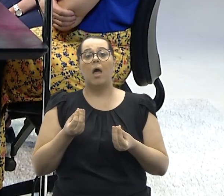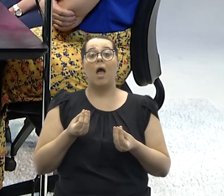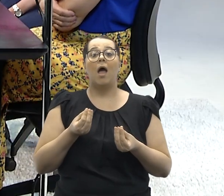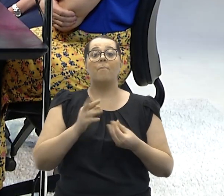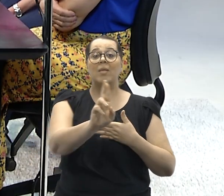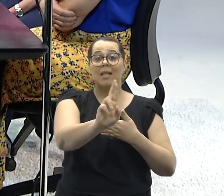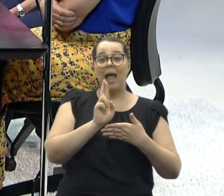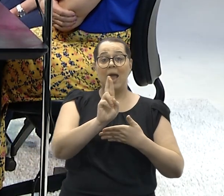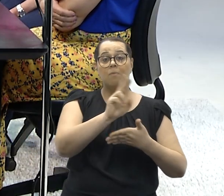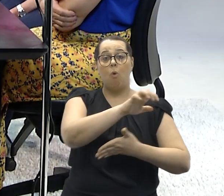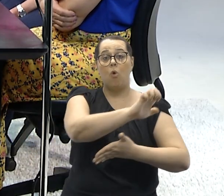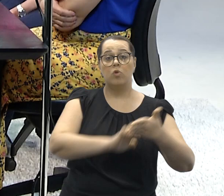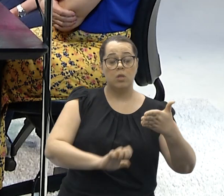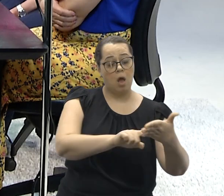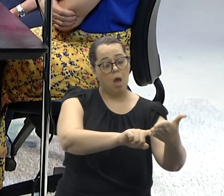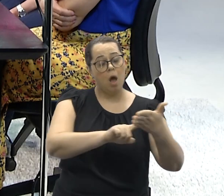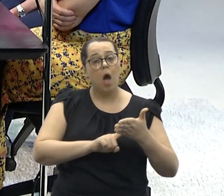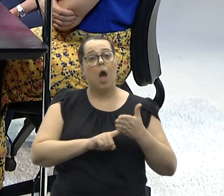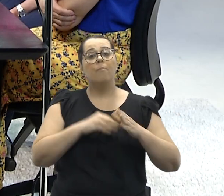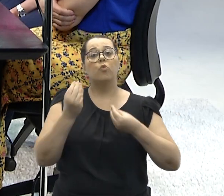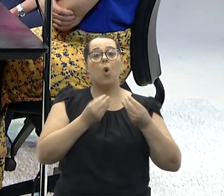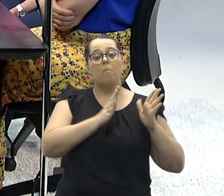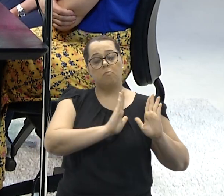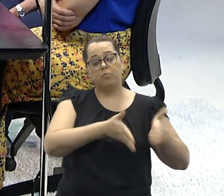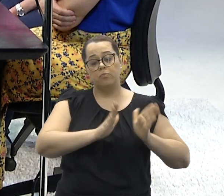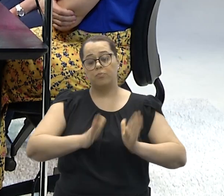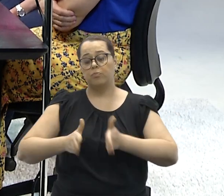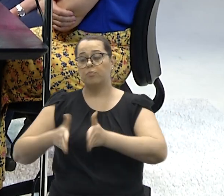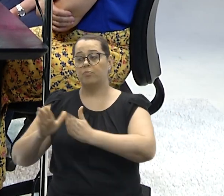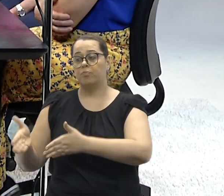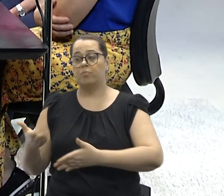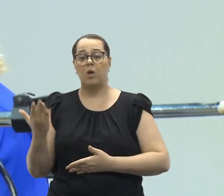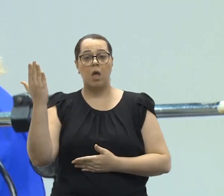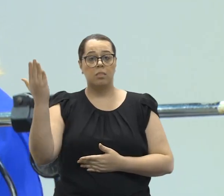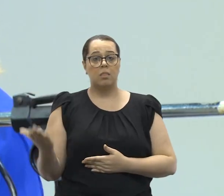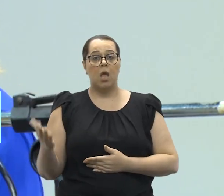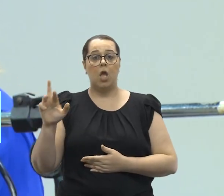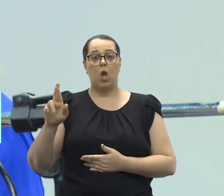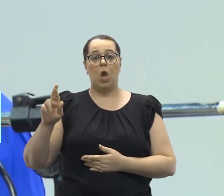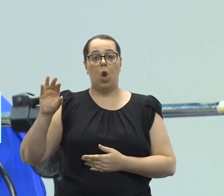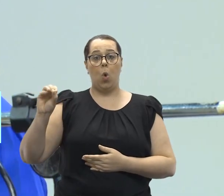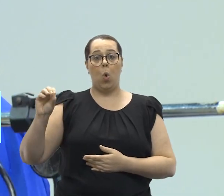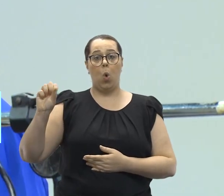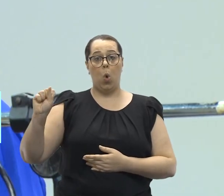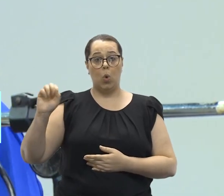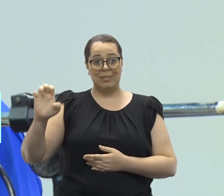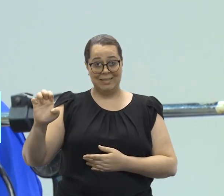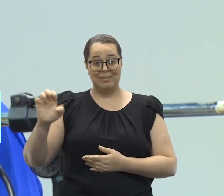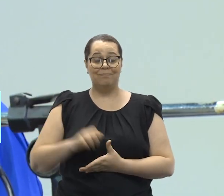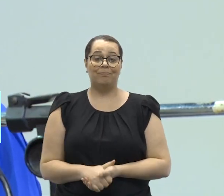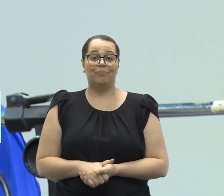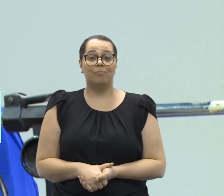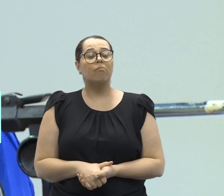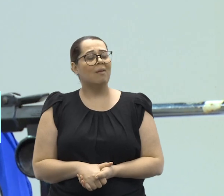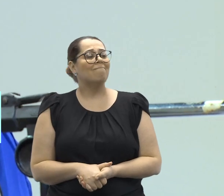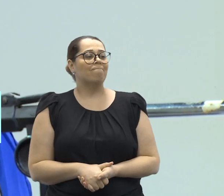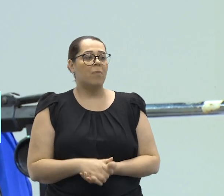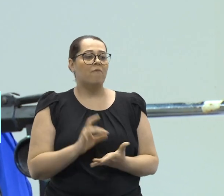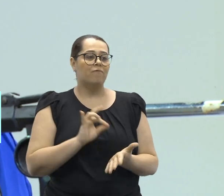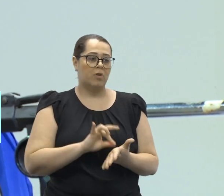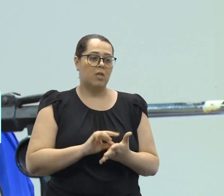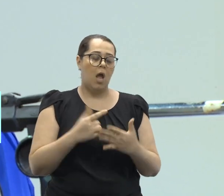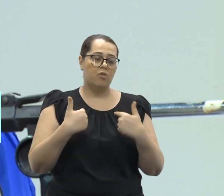conseguir esse resultado? Como que foi todo esse processo para você? Então, Na verdade,